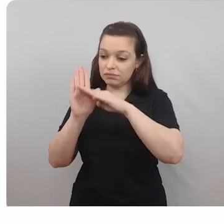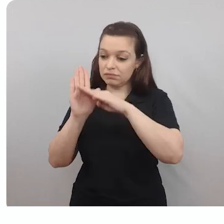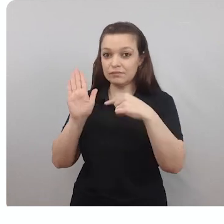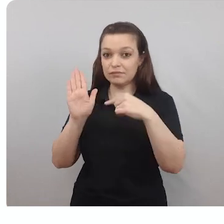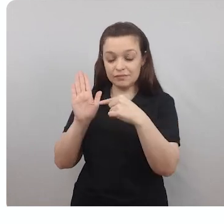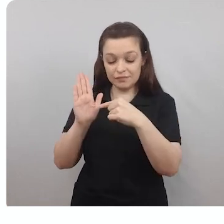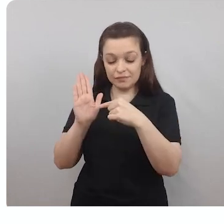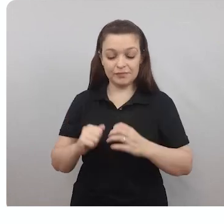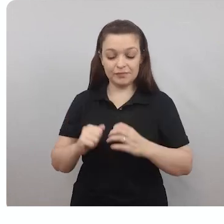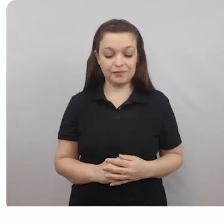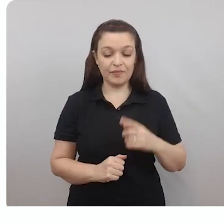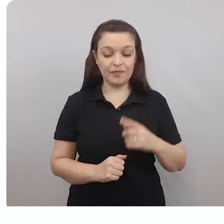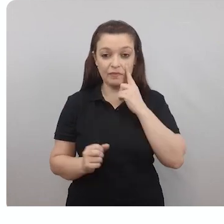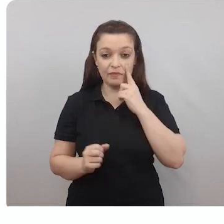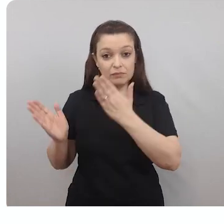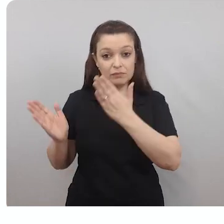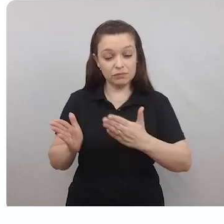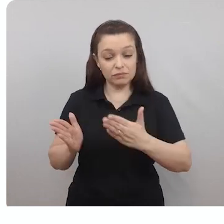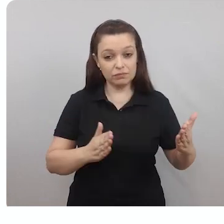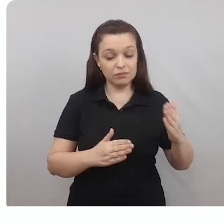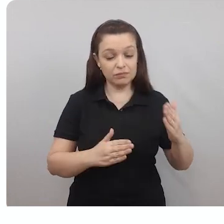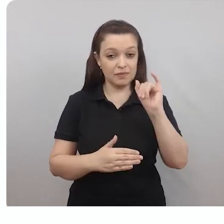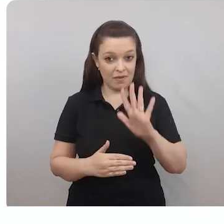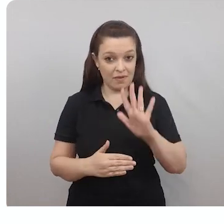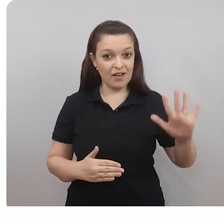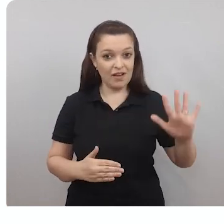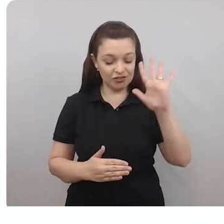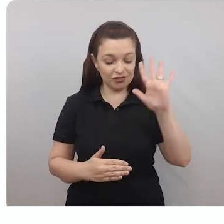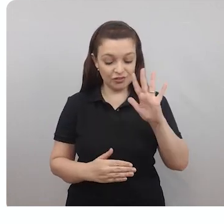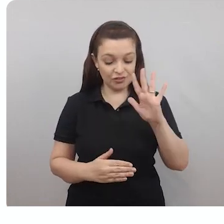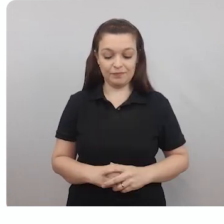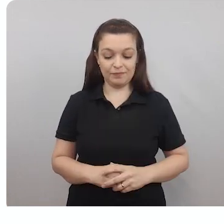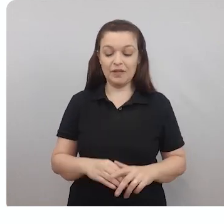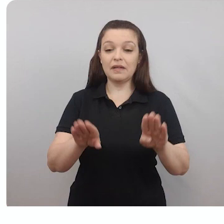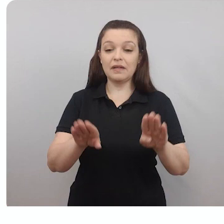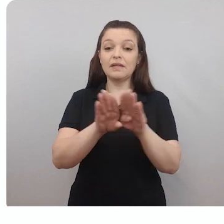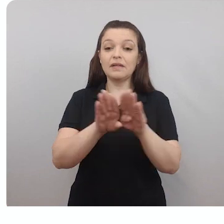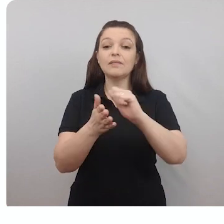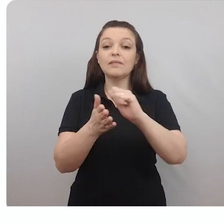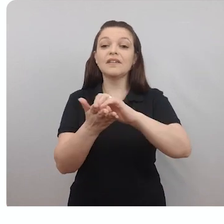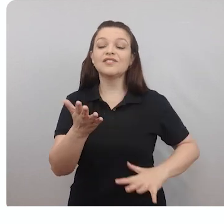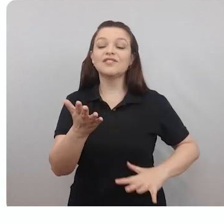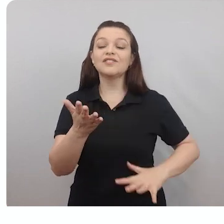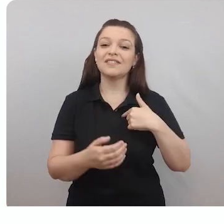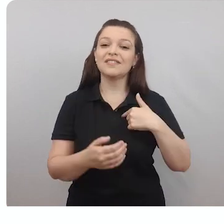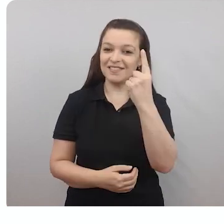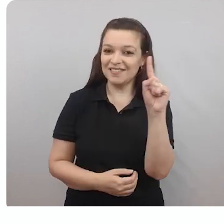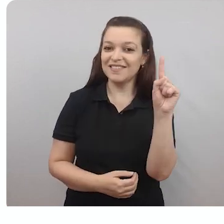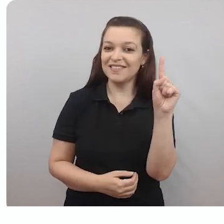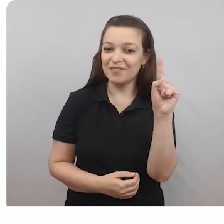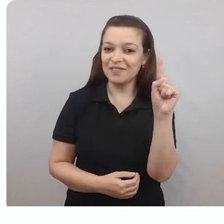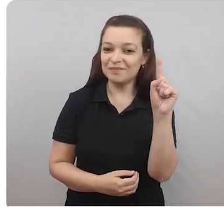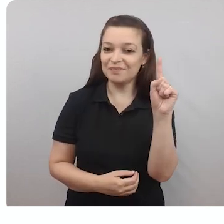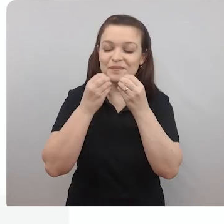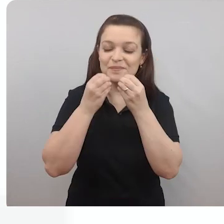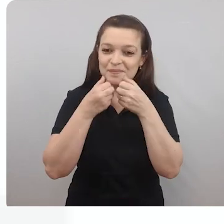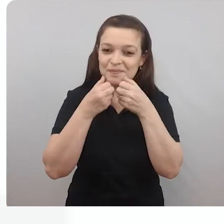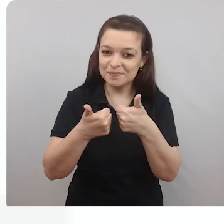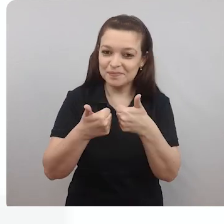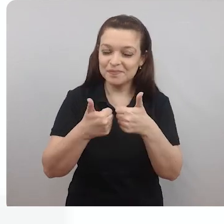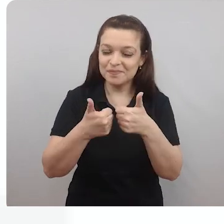fizemos uma sequência de imagem e a tarefa final. Muito